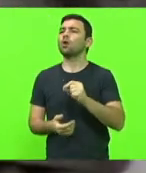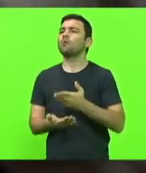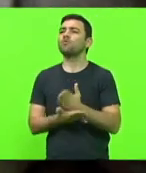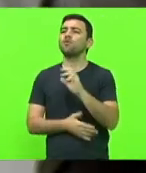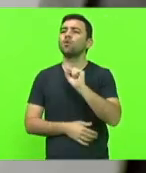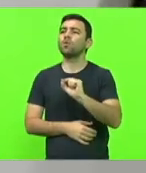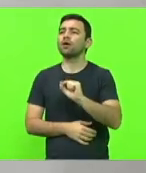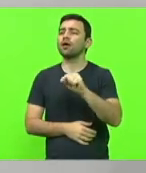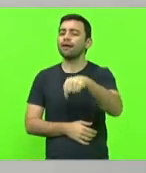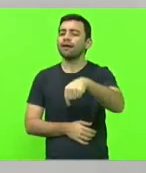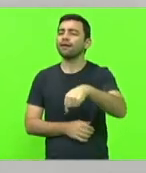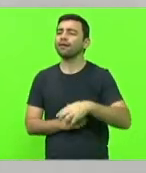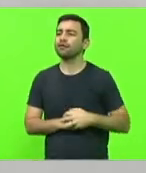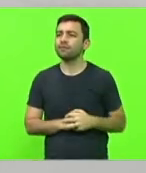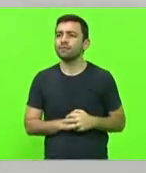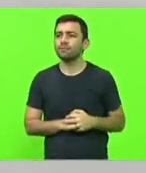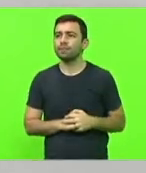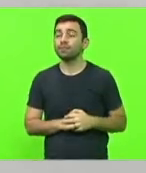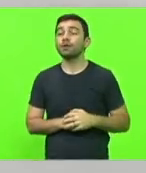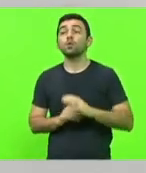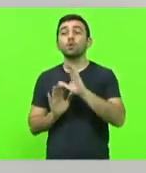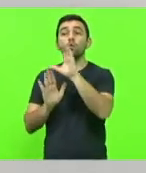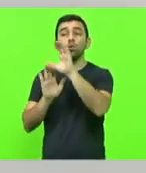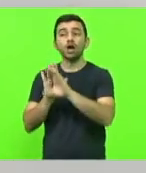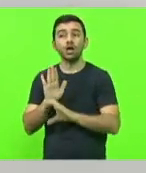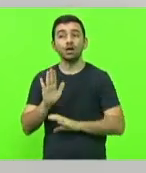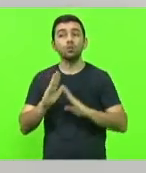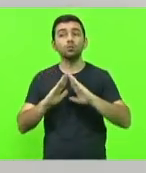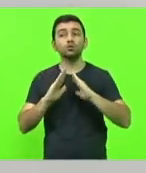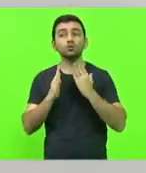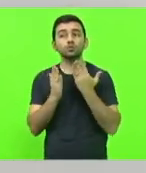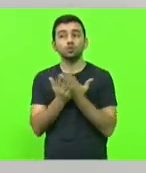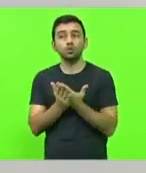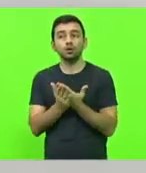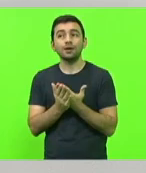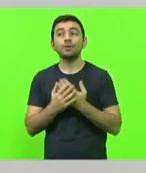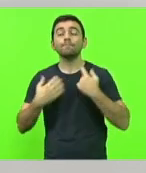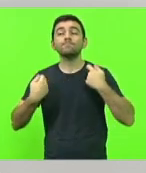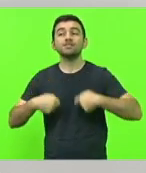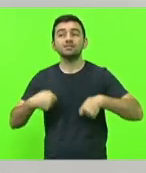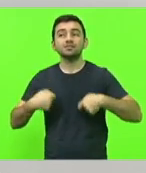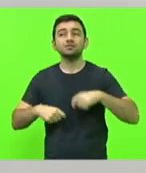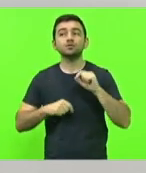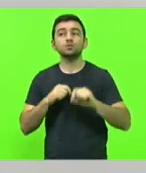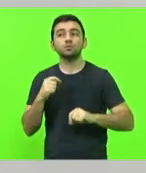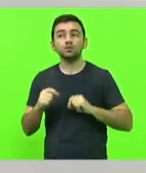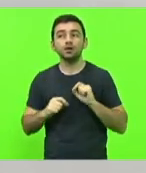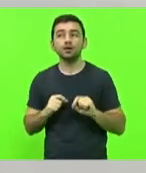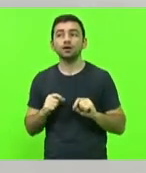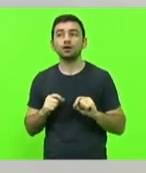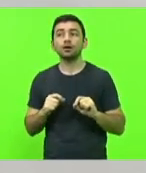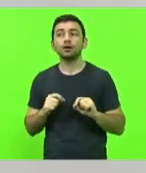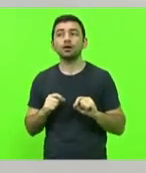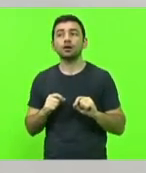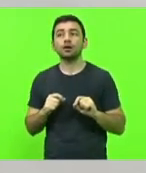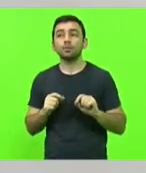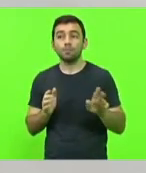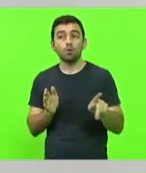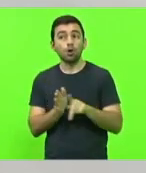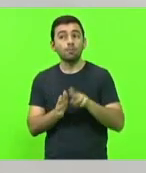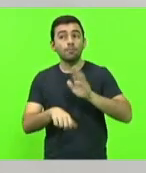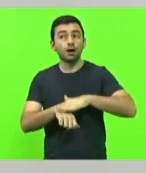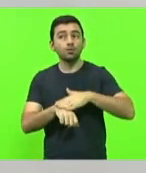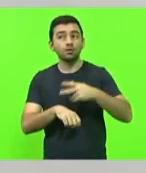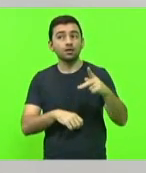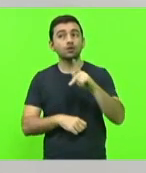foi que no currículo escolar deveria constar, ou deverá constar, se sancionado pelo governador,